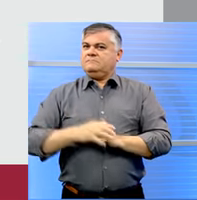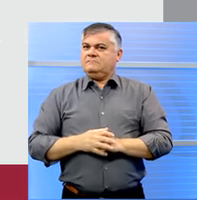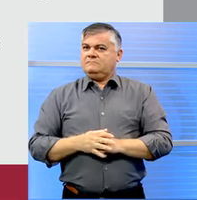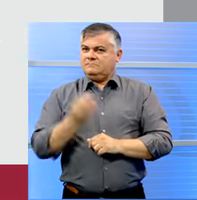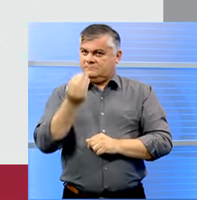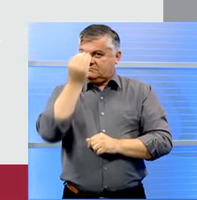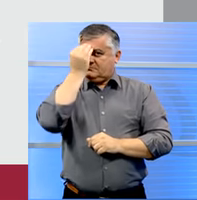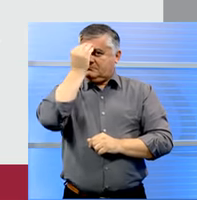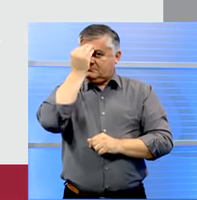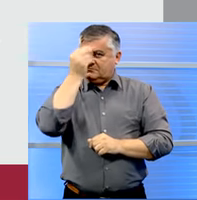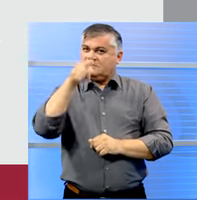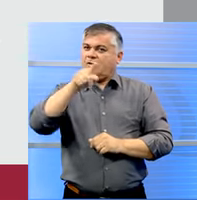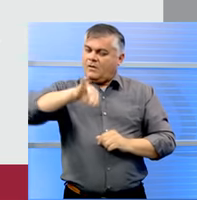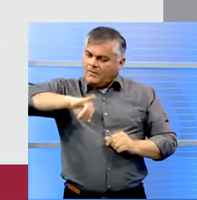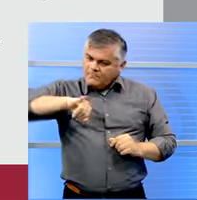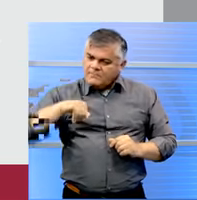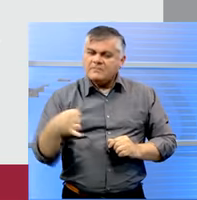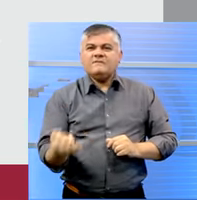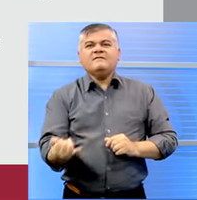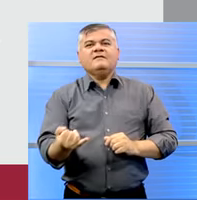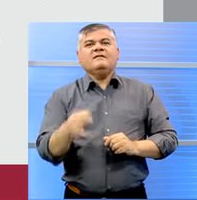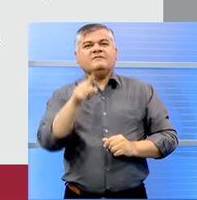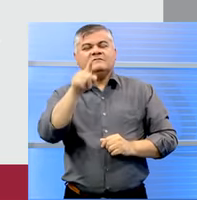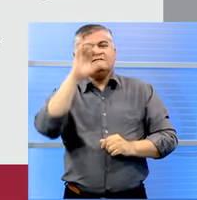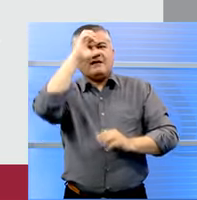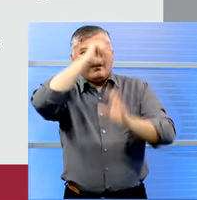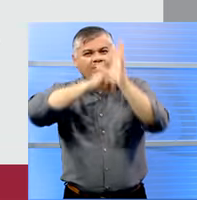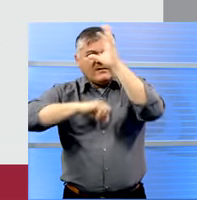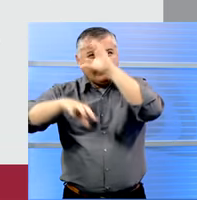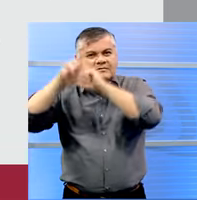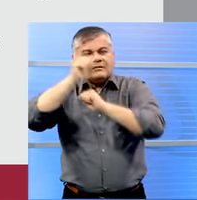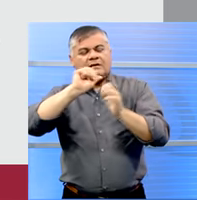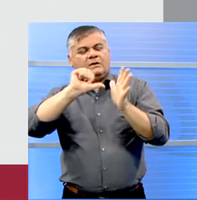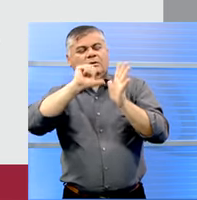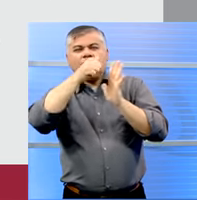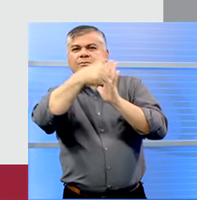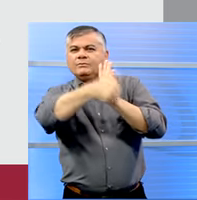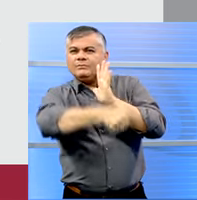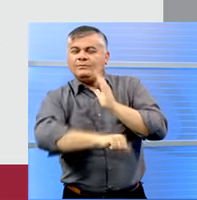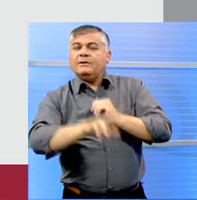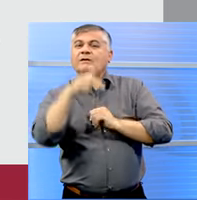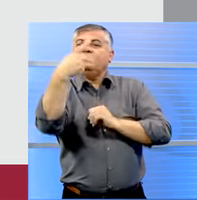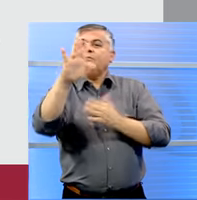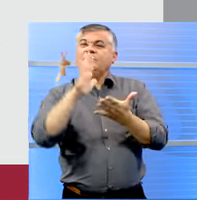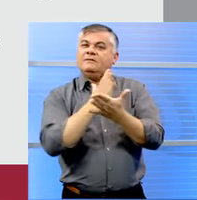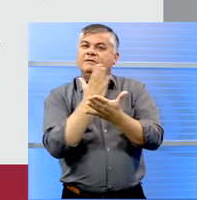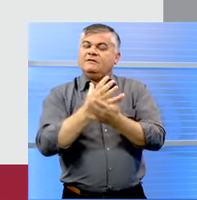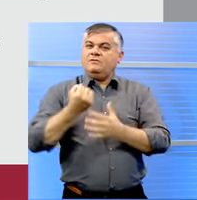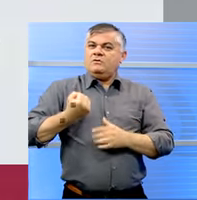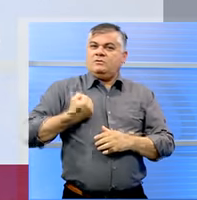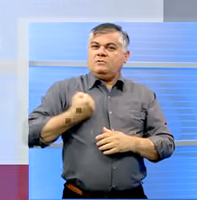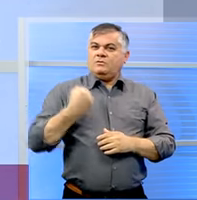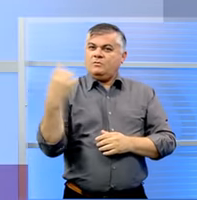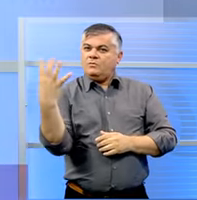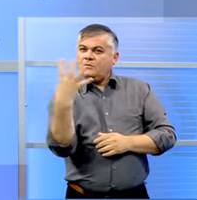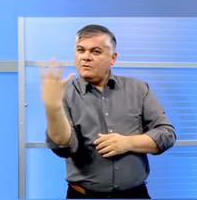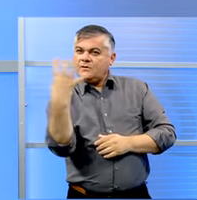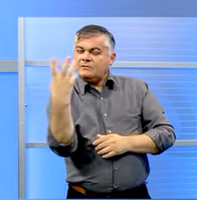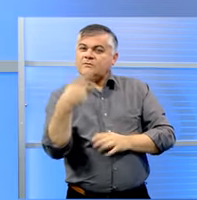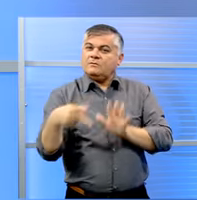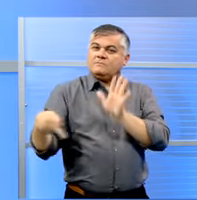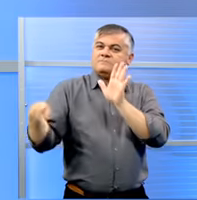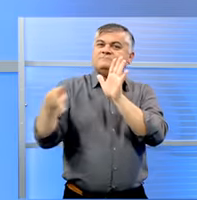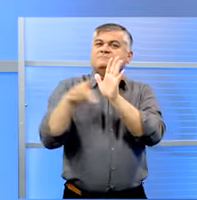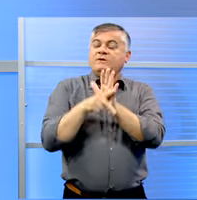Você precisa aproveitar muito bem para aprender as configurações lá na sua página 44. O alfabeto faz